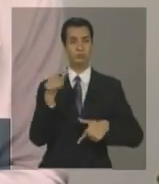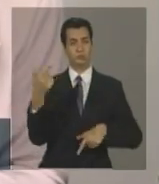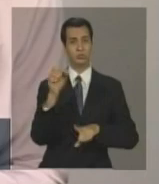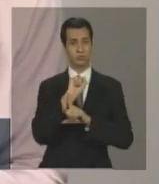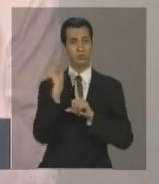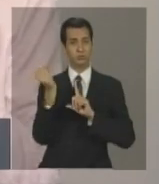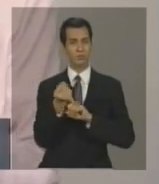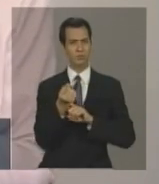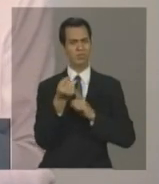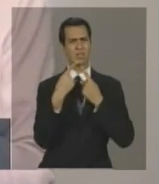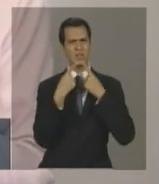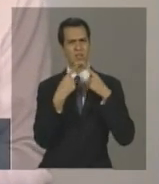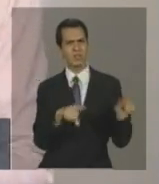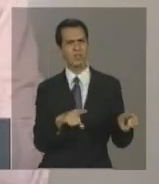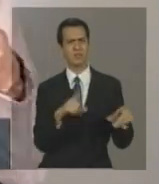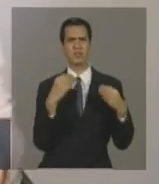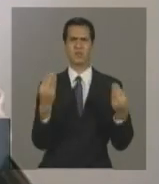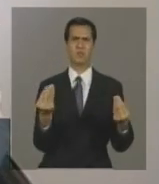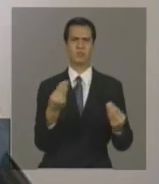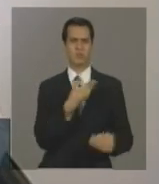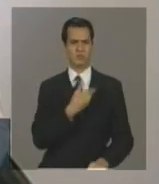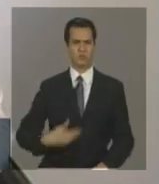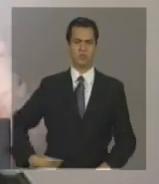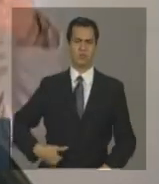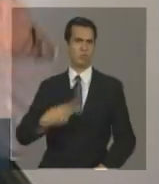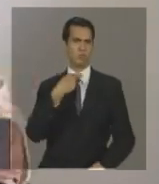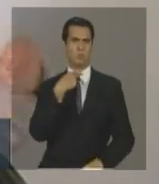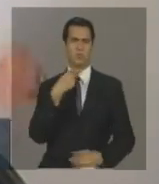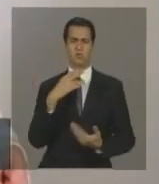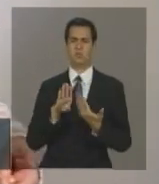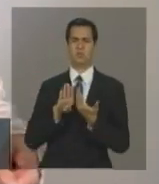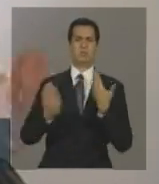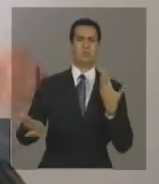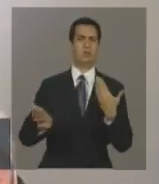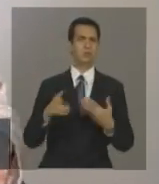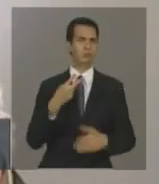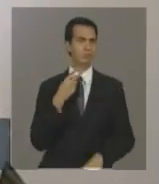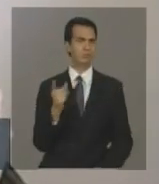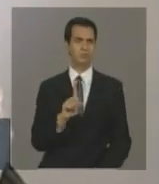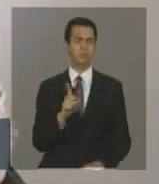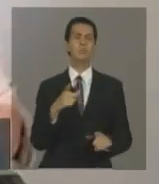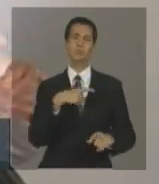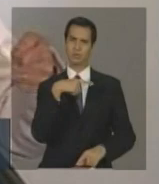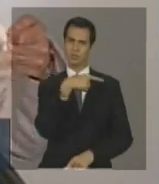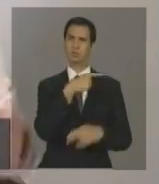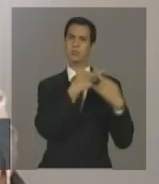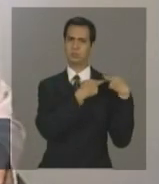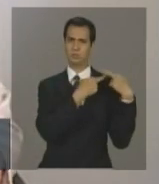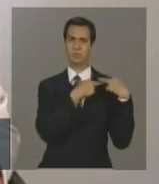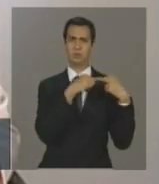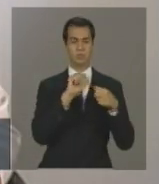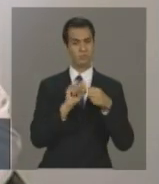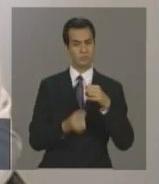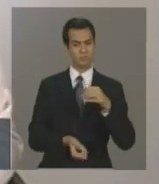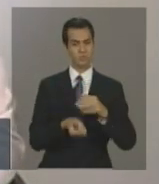disso, de que o Estado não podia se ausentar de exercer a sua responsabilidade na execução